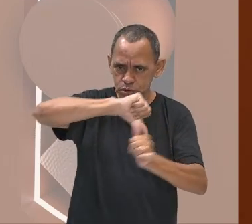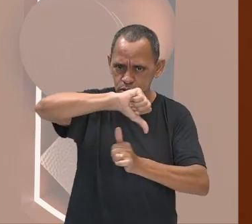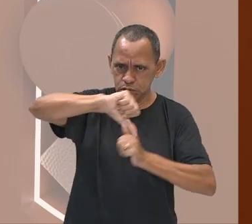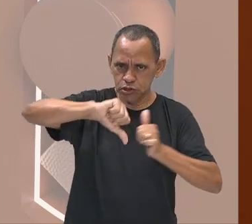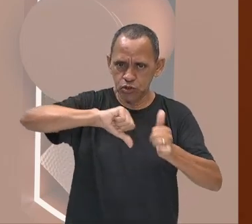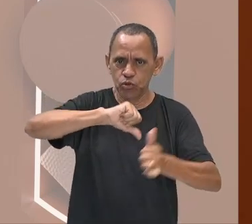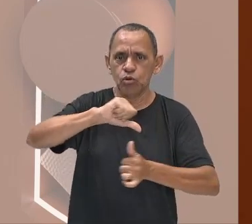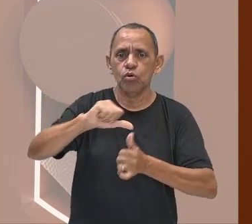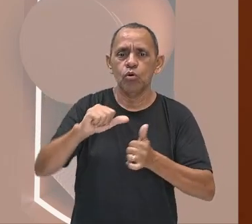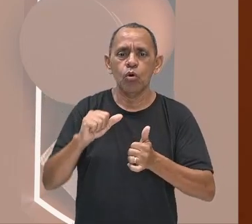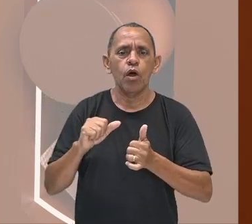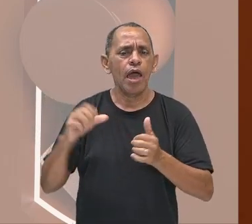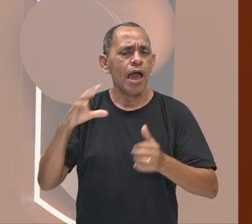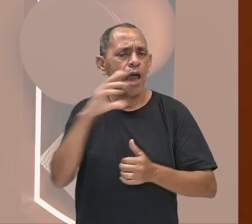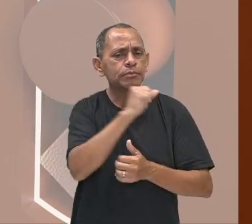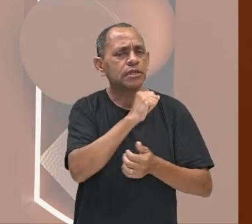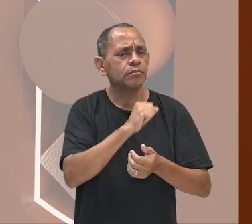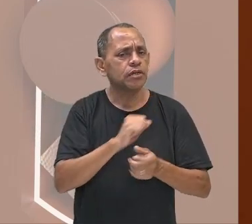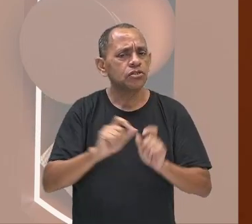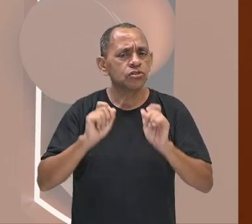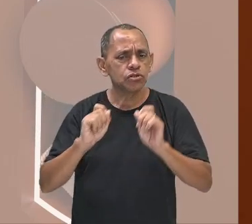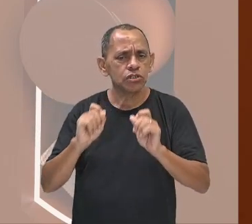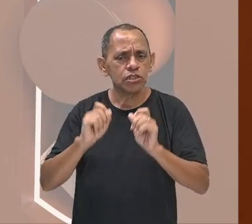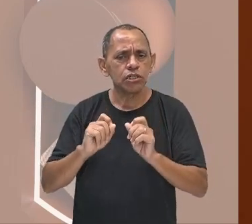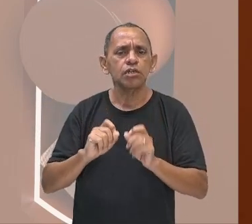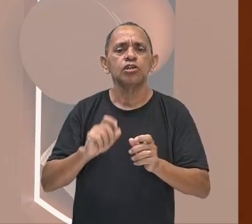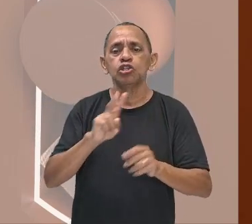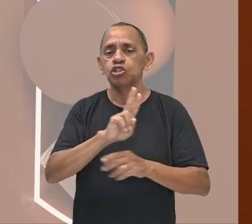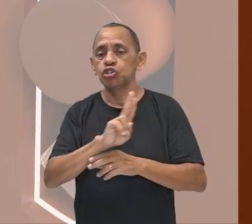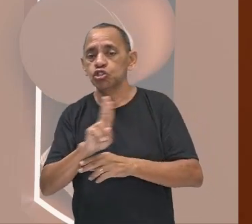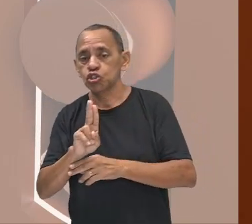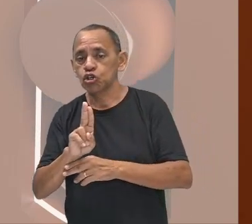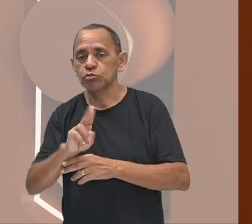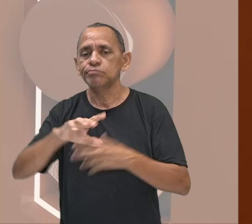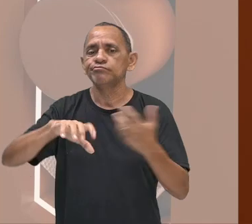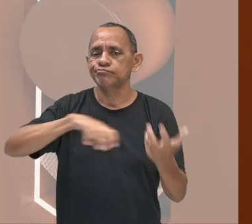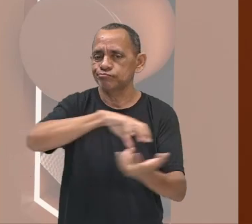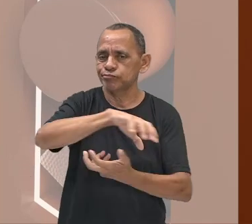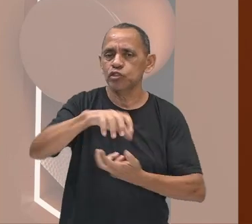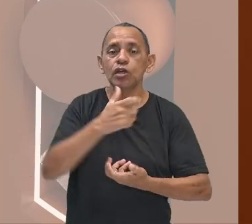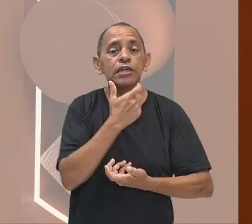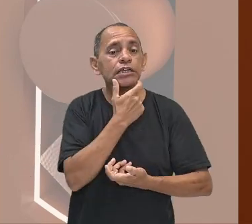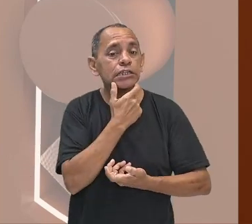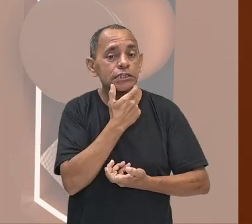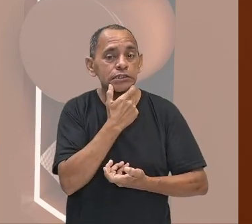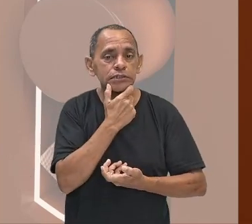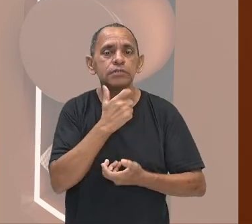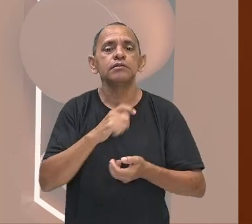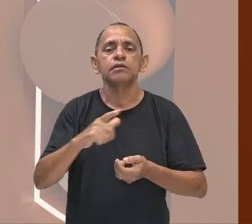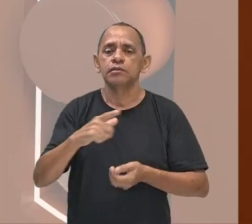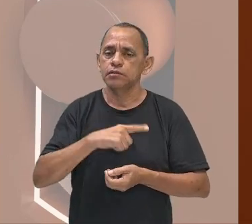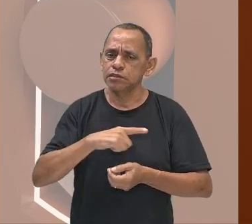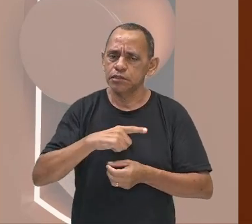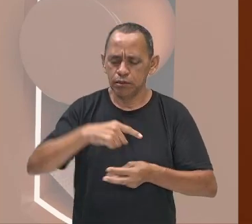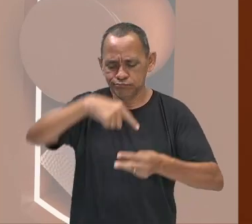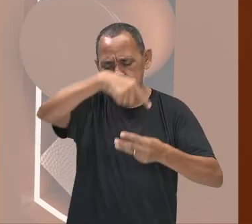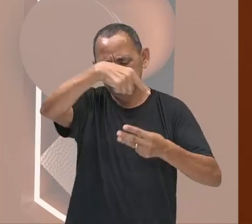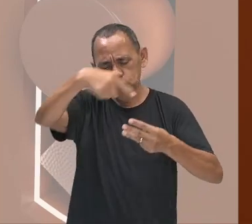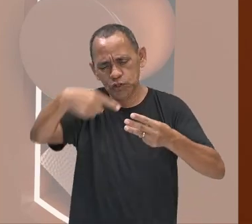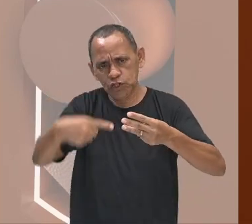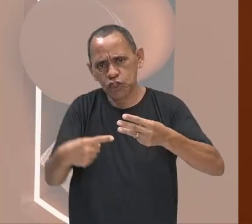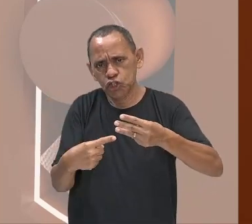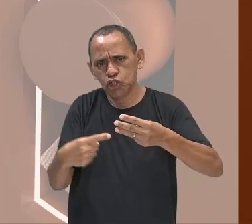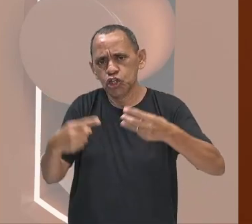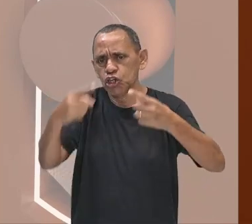mudasse drasticamente. E a gente chama essa mudança de Revolução Inglesa. Existem 3 momentos que a gente